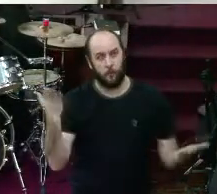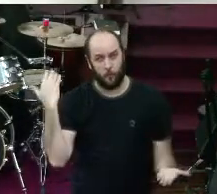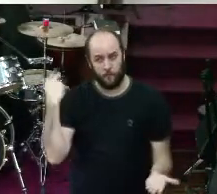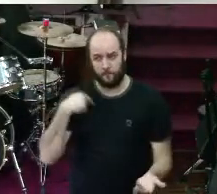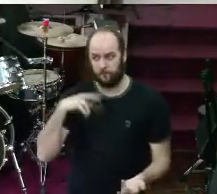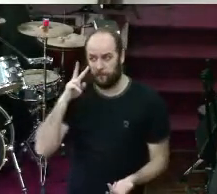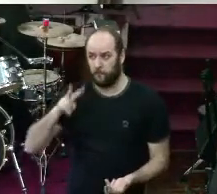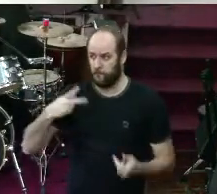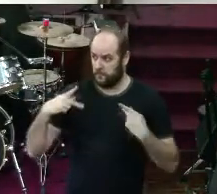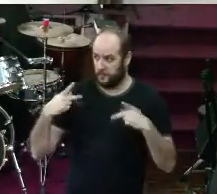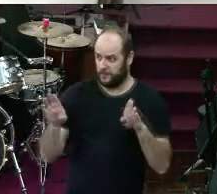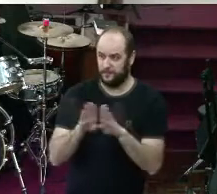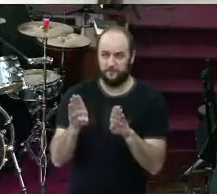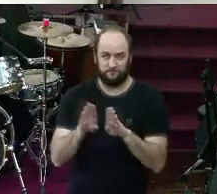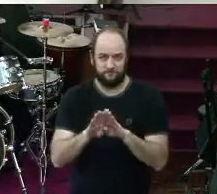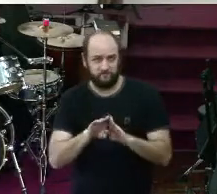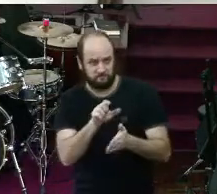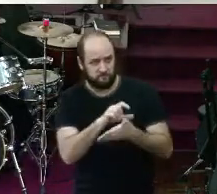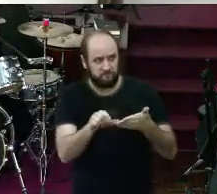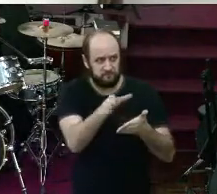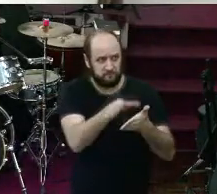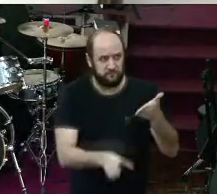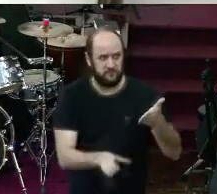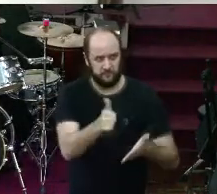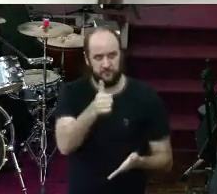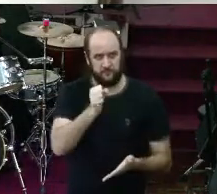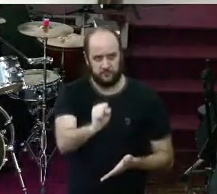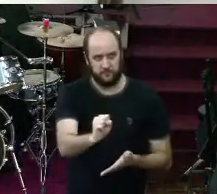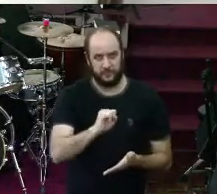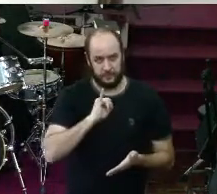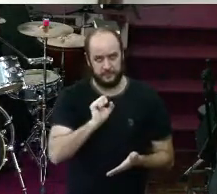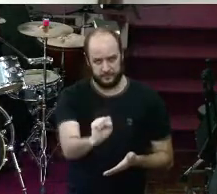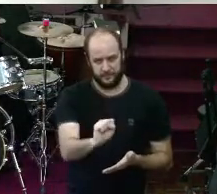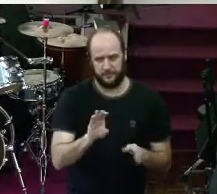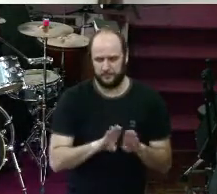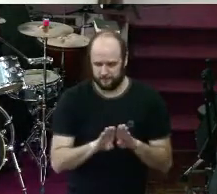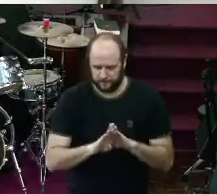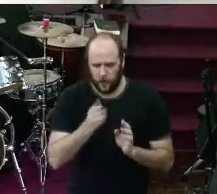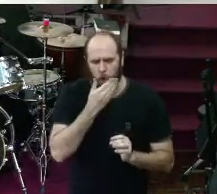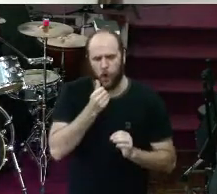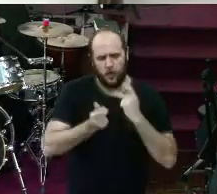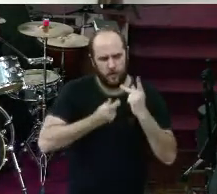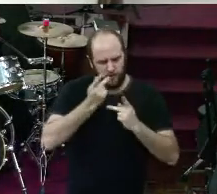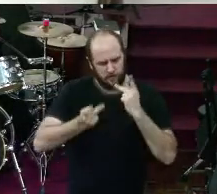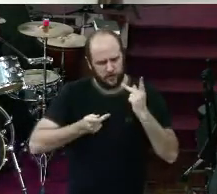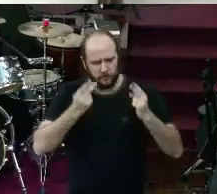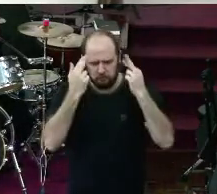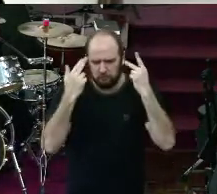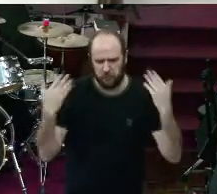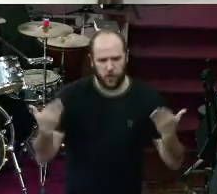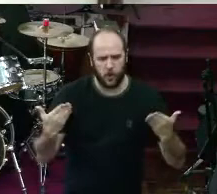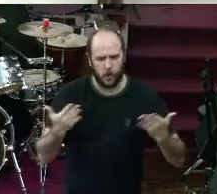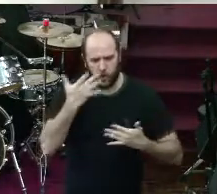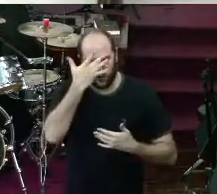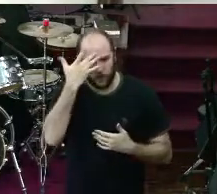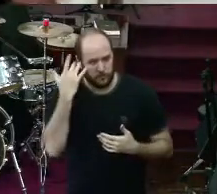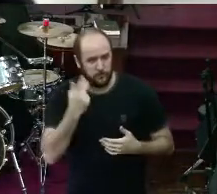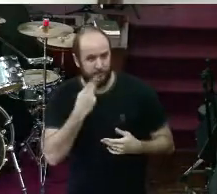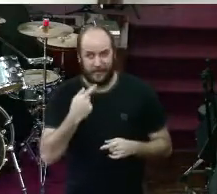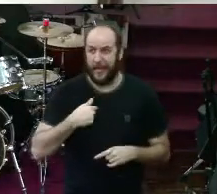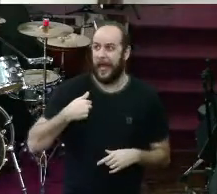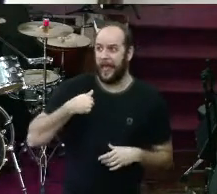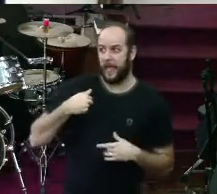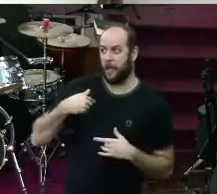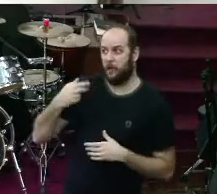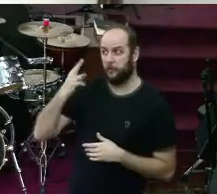recentemente sobre esse mesmo texto, o pregador dizia que é muito comum hoje, muitas pessoas falarem assim, olha, eu tive uma experiência com